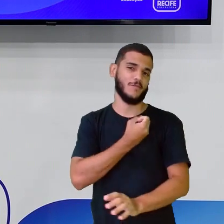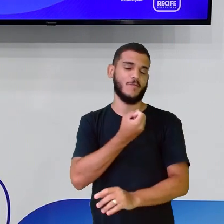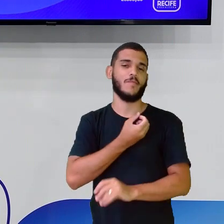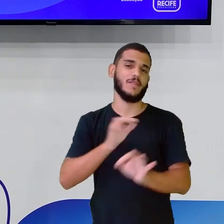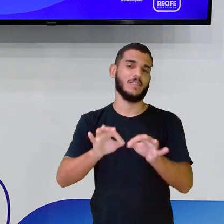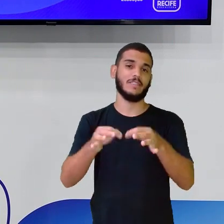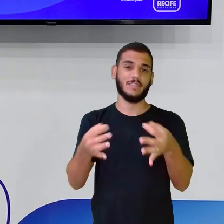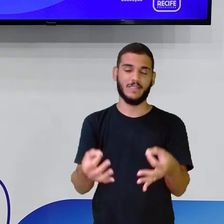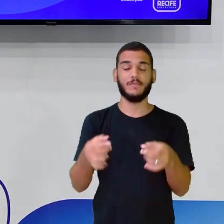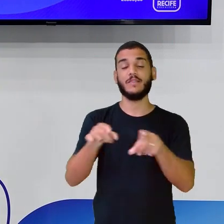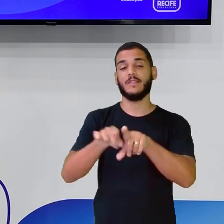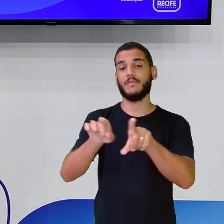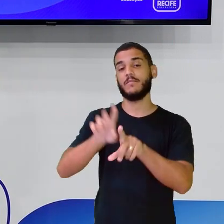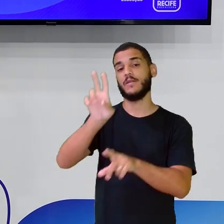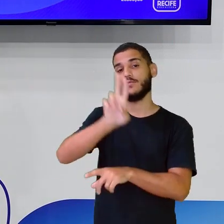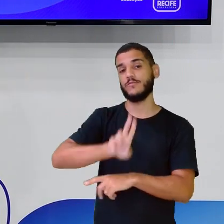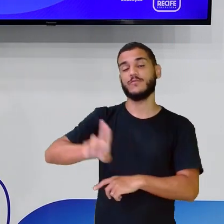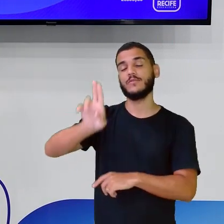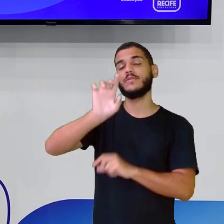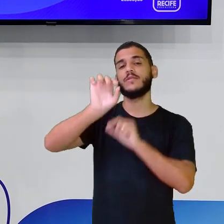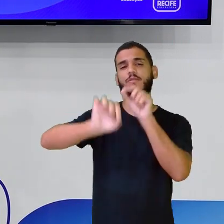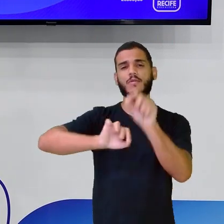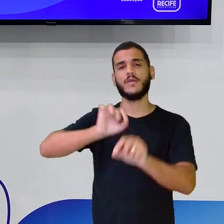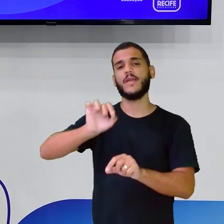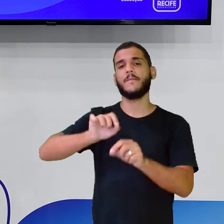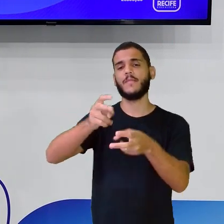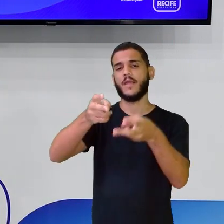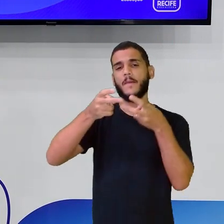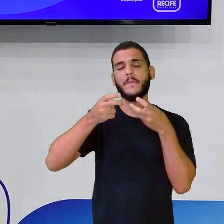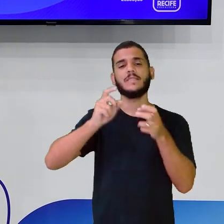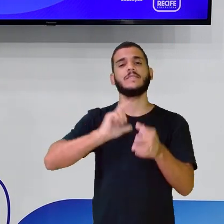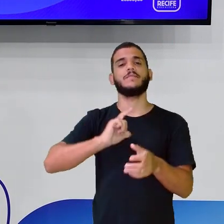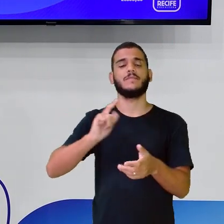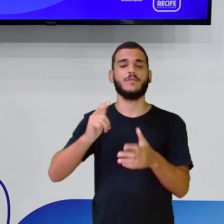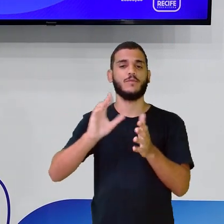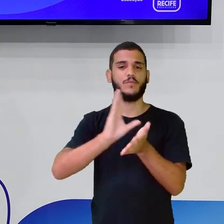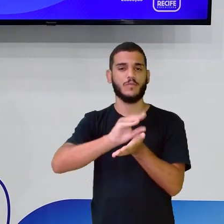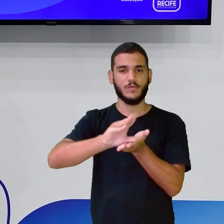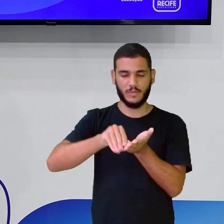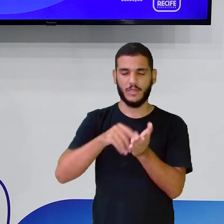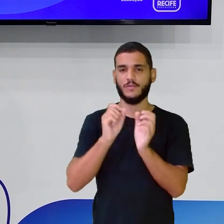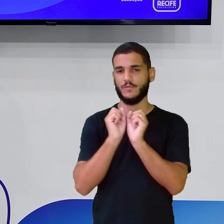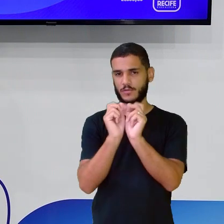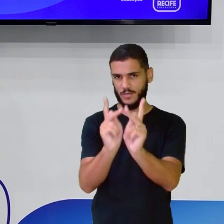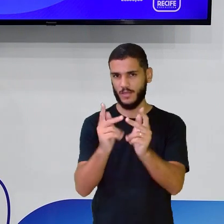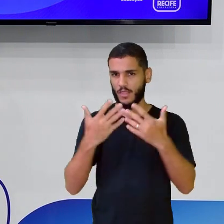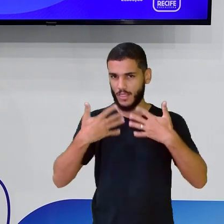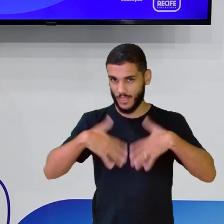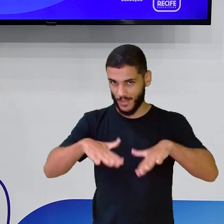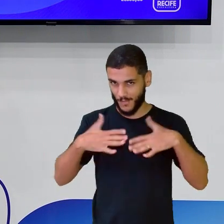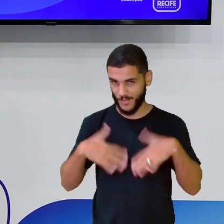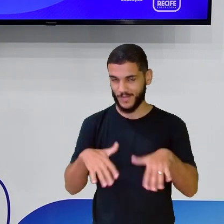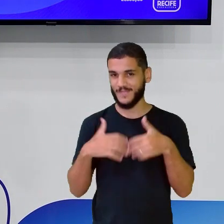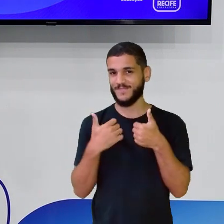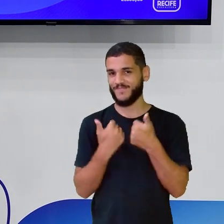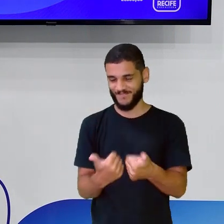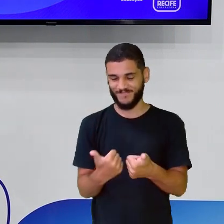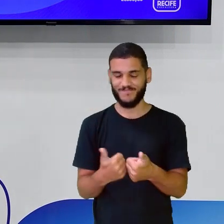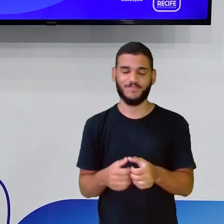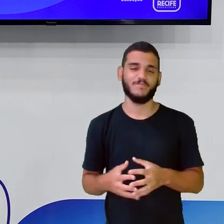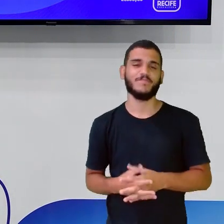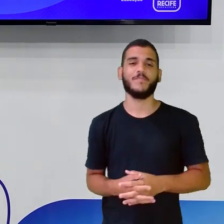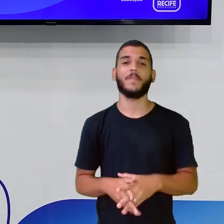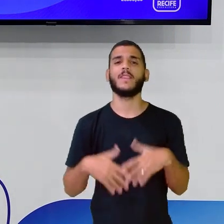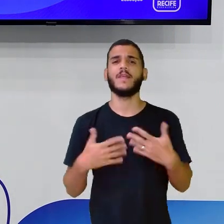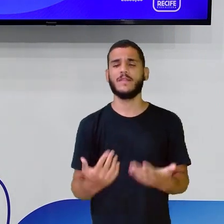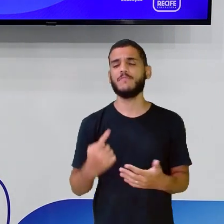a partir dali a gente consiga fazer a leitura e a interpretação de dados. Tranquilo até aí? Então,